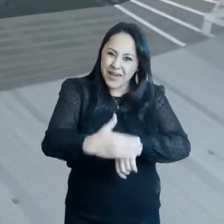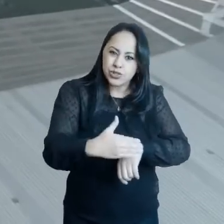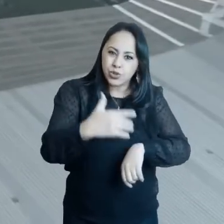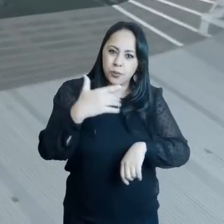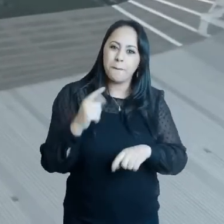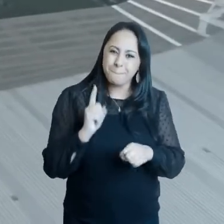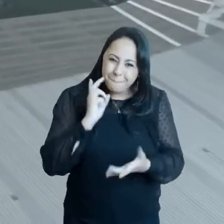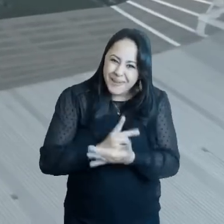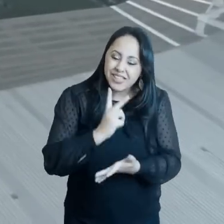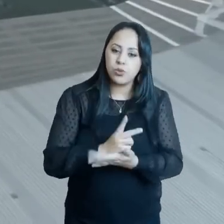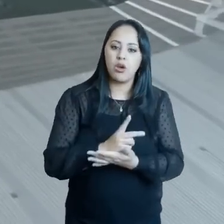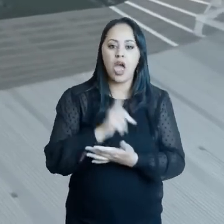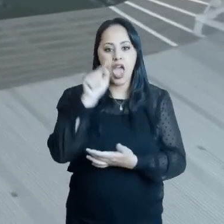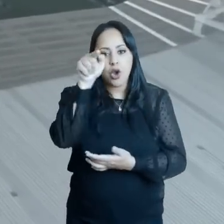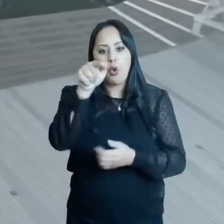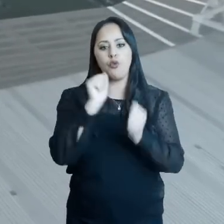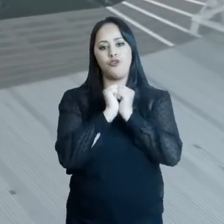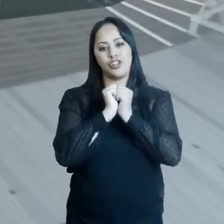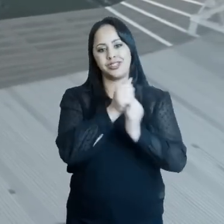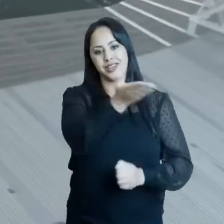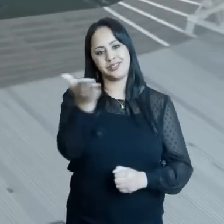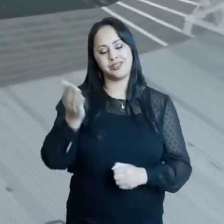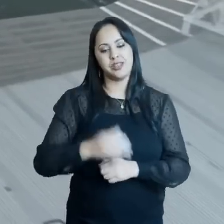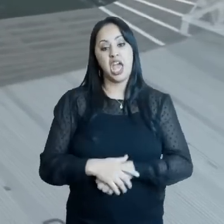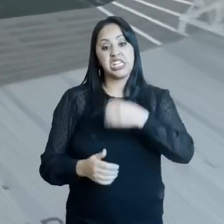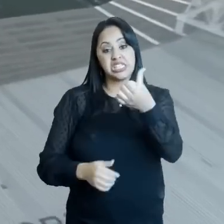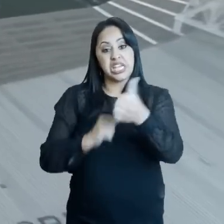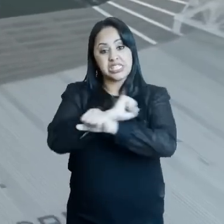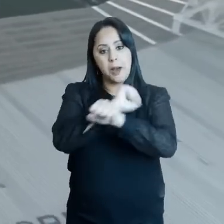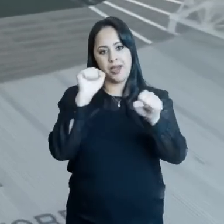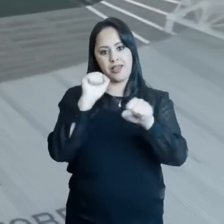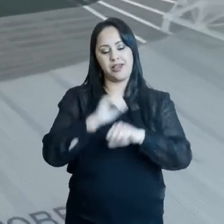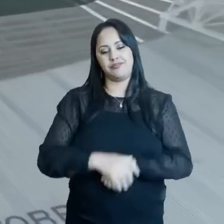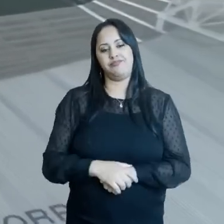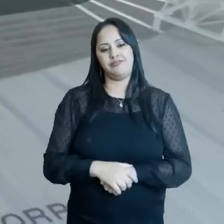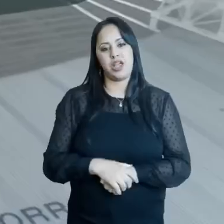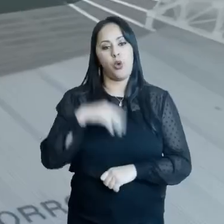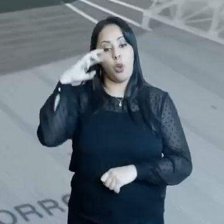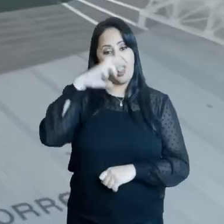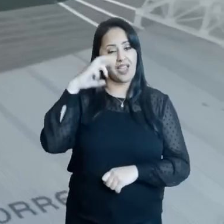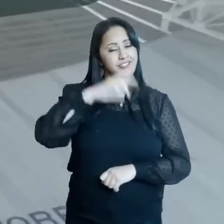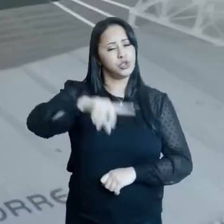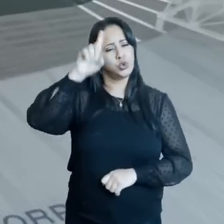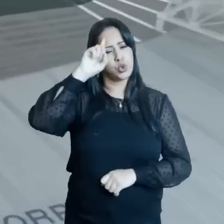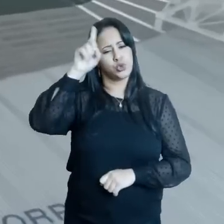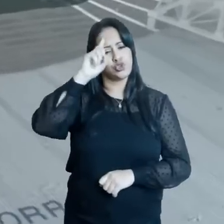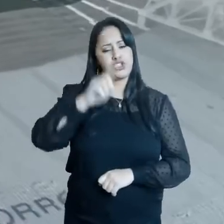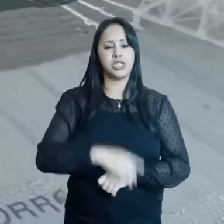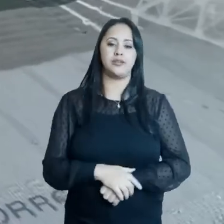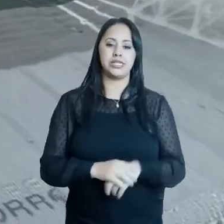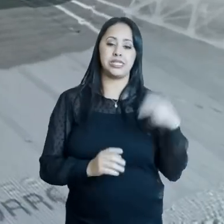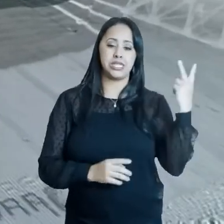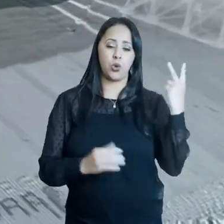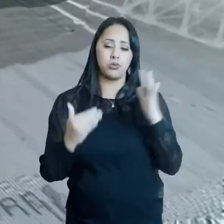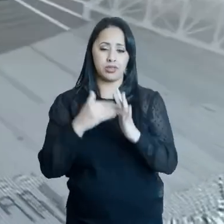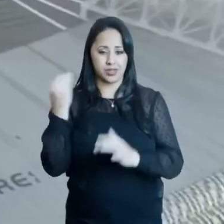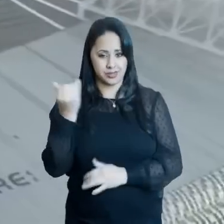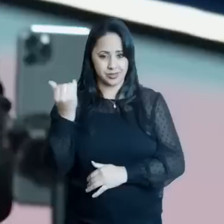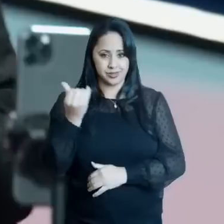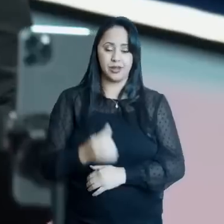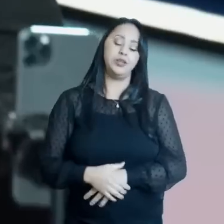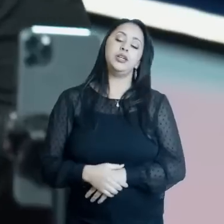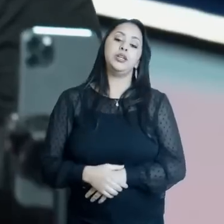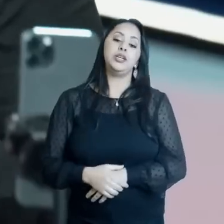que vocês cresçam 100% de graça, 100% de graça. E da mesma forma, muitas das pessoas que mentoram, que ajudam as pessoas